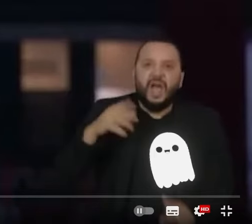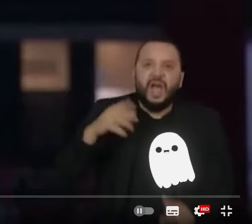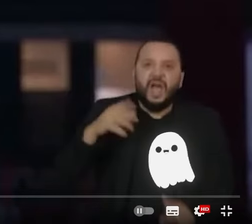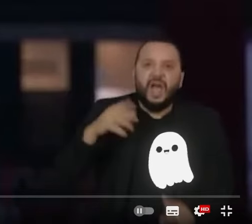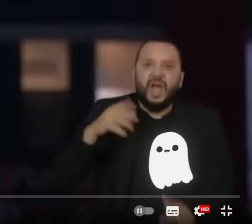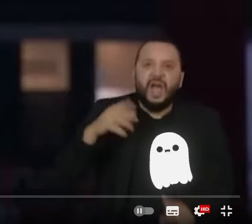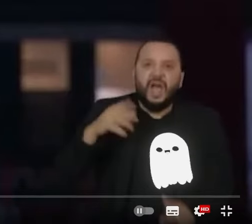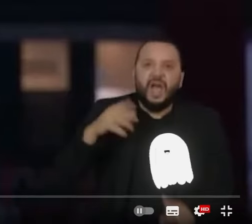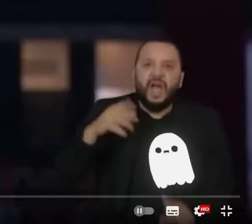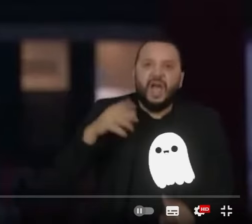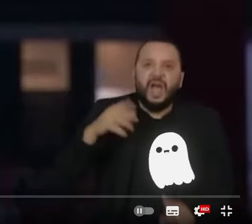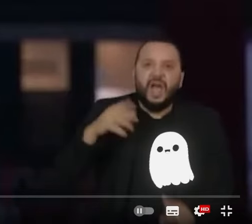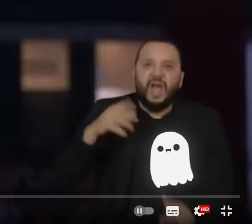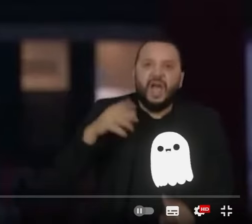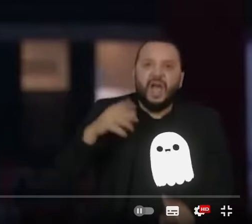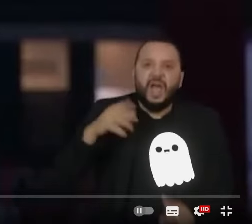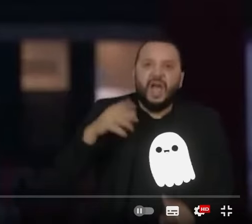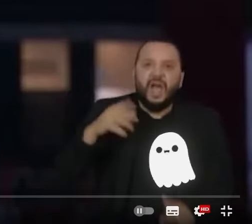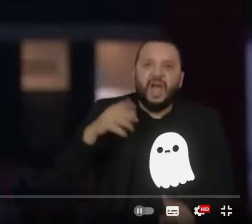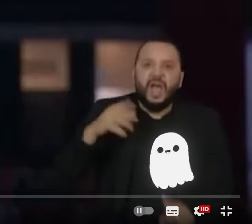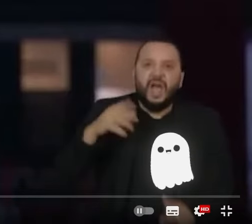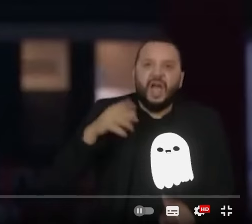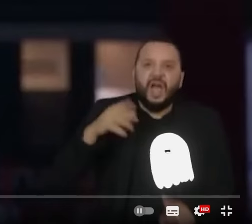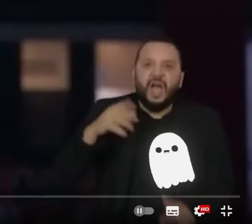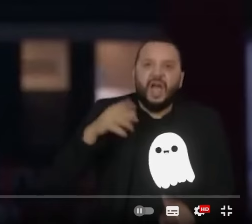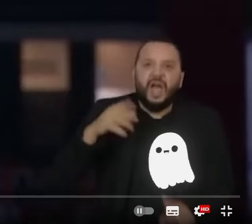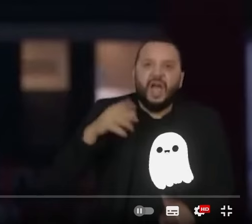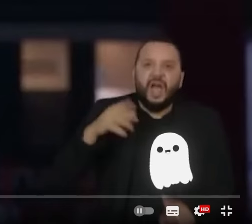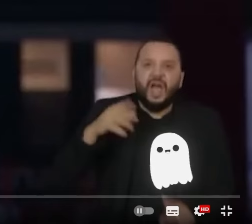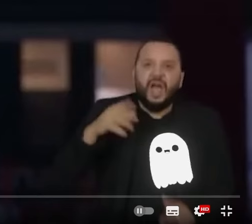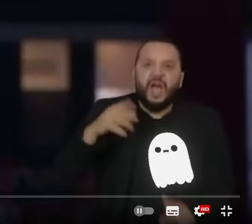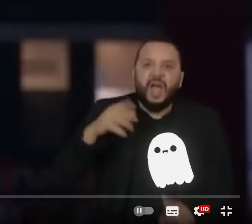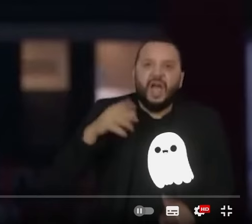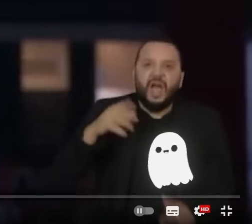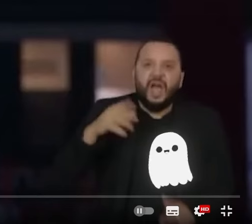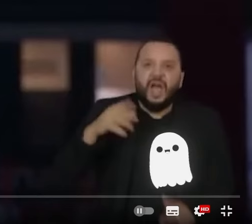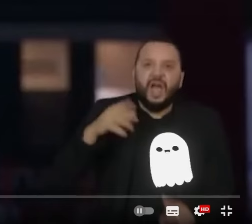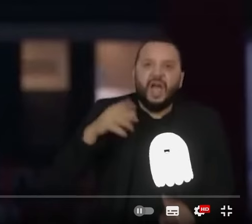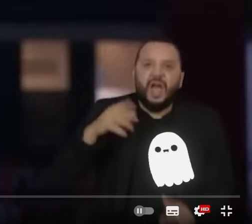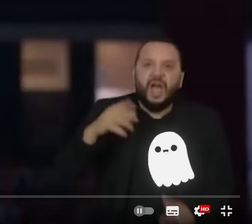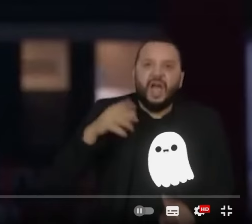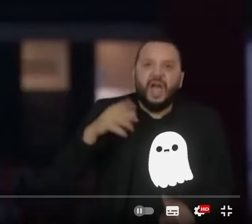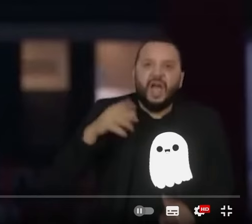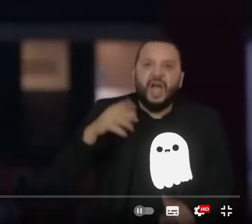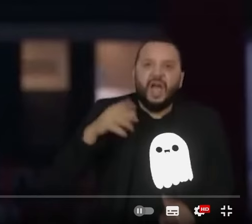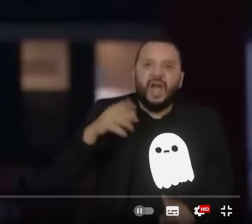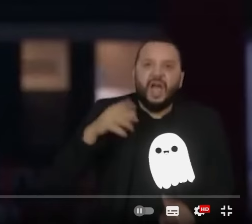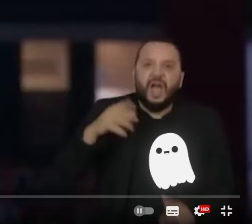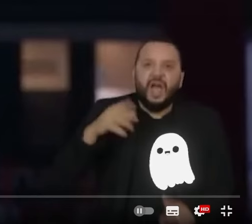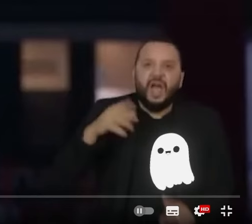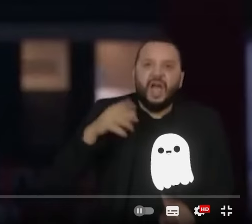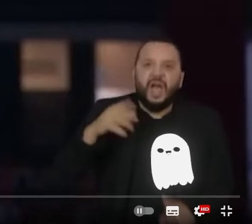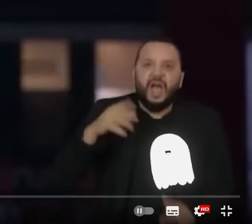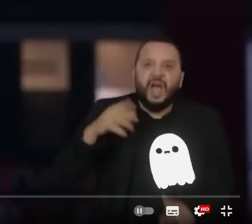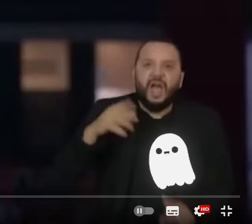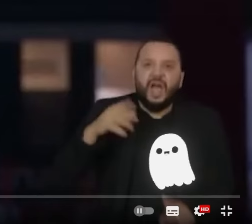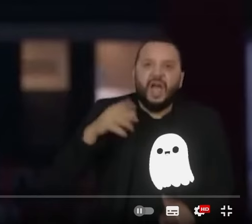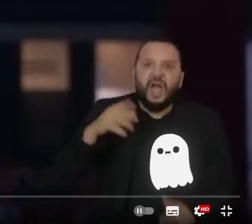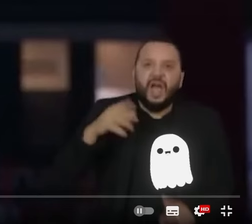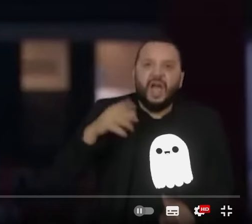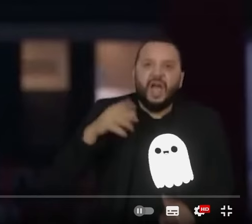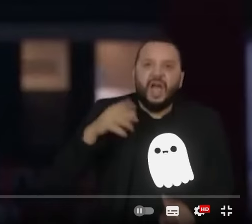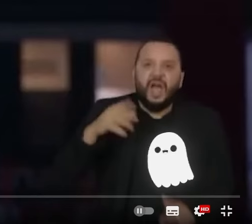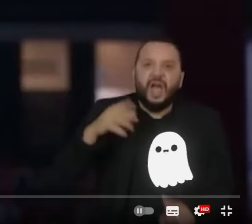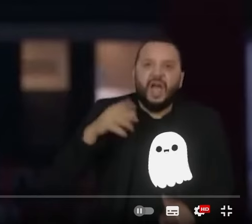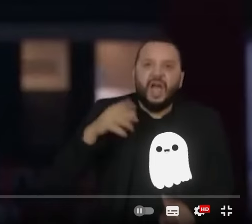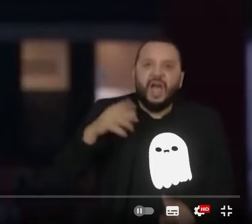Em que momento o Datena virou comunista? Em que momento o Datena virou comunista? O que é isso que eu tô vendo